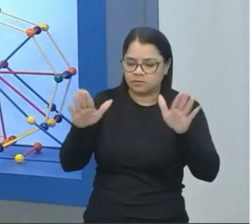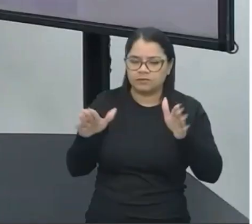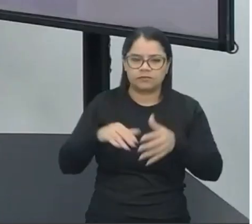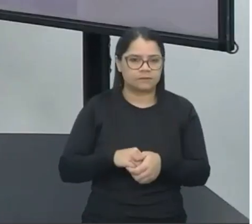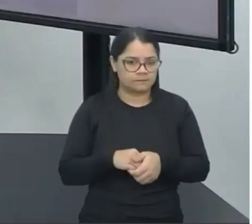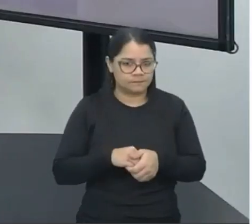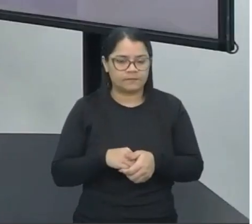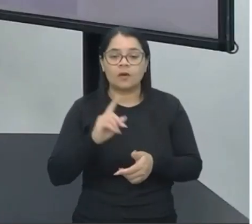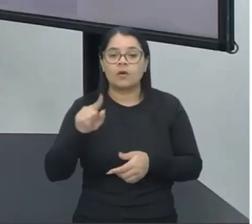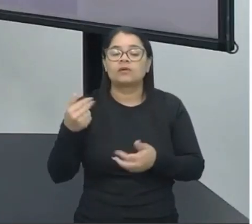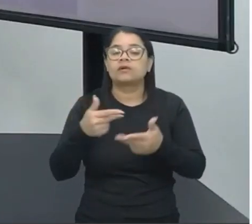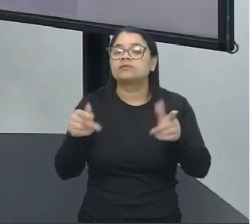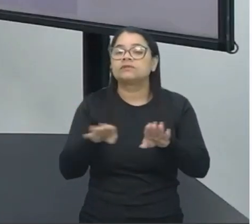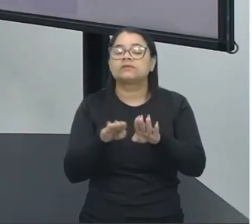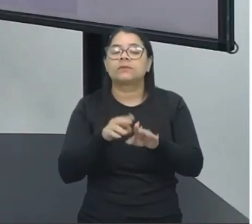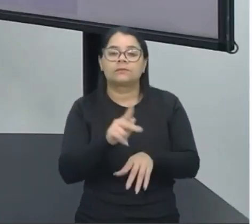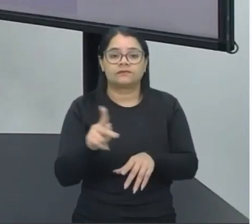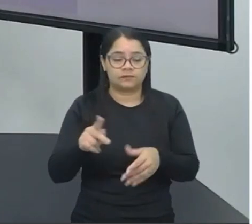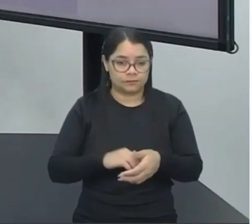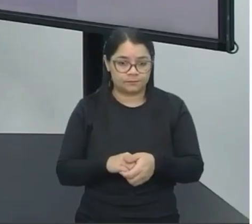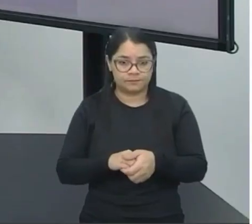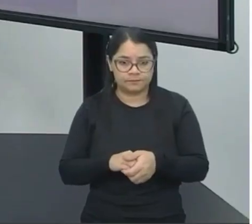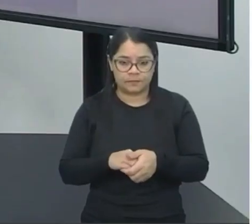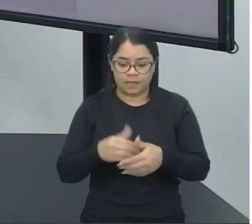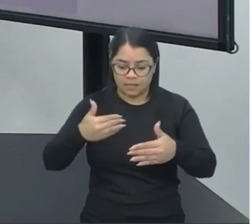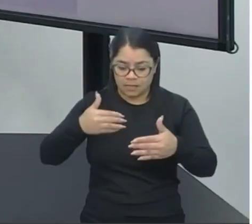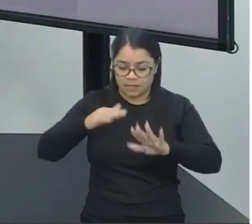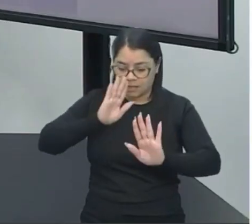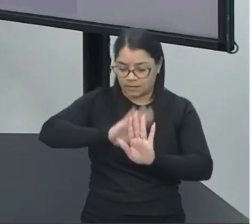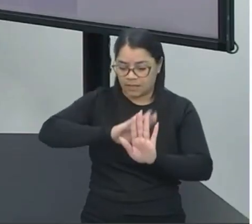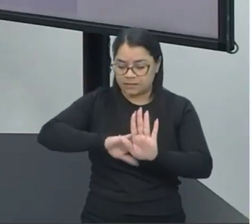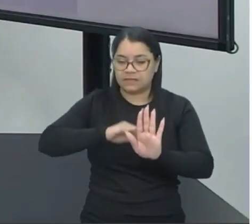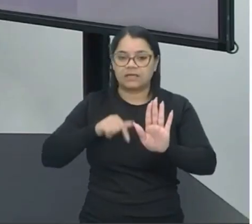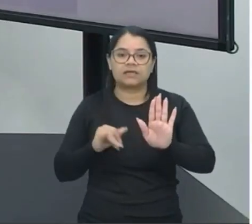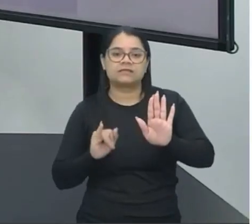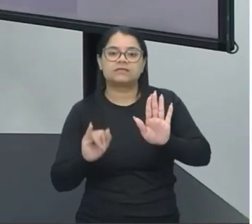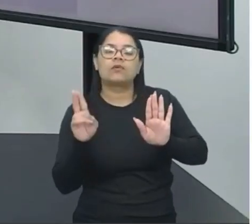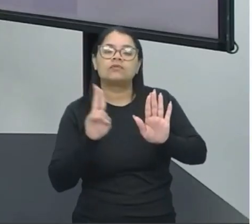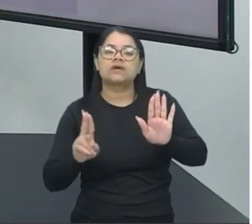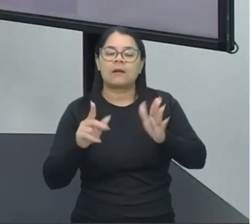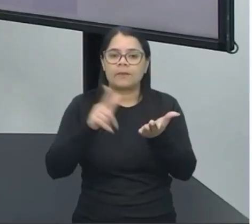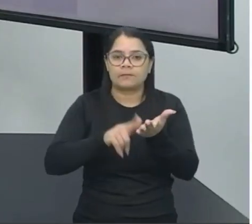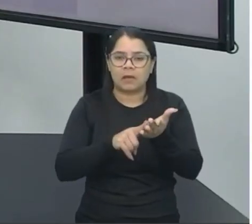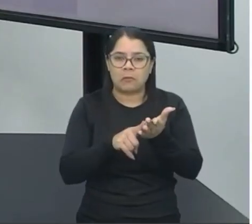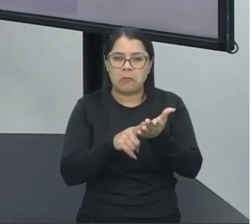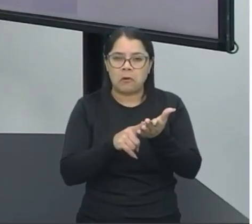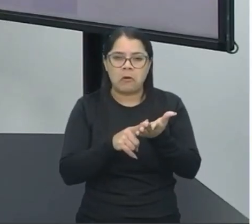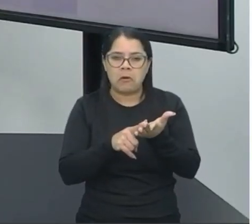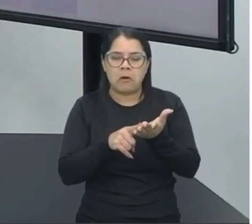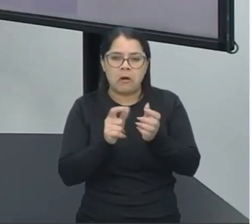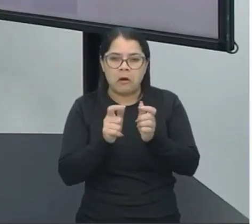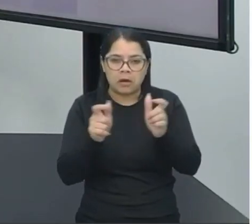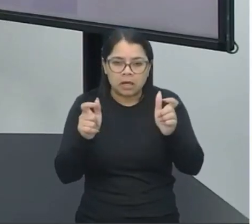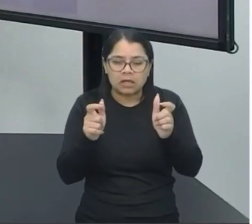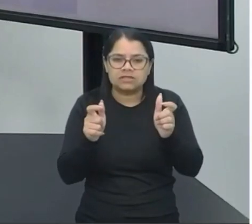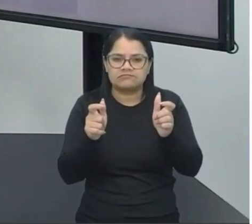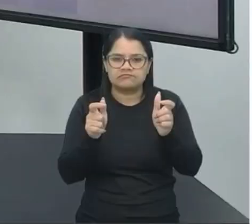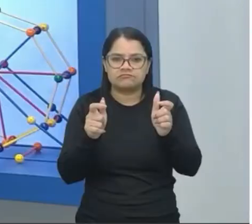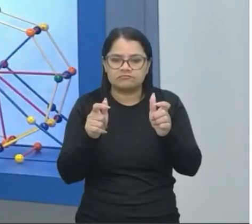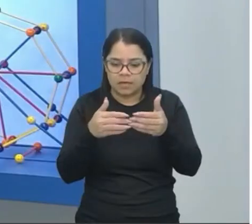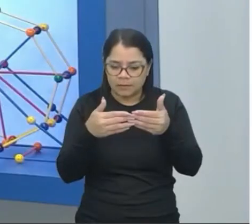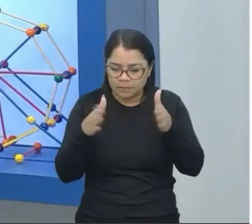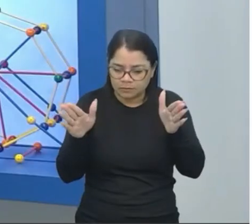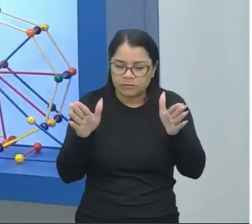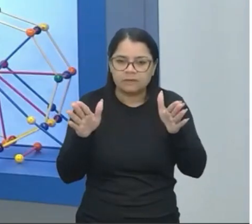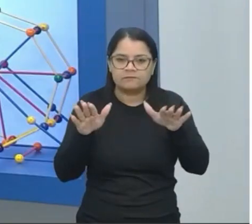abertura. Outra coisa também, professor, a parte traseira, se você utilizar um material, um papelão muito grosso, talvez na abertura da